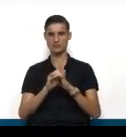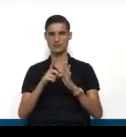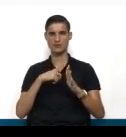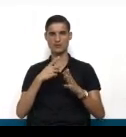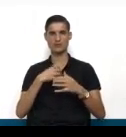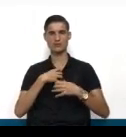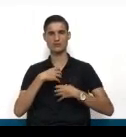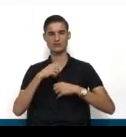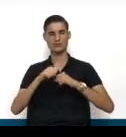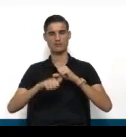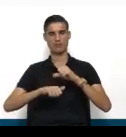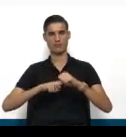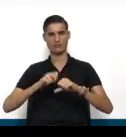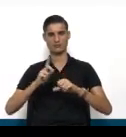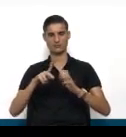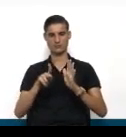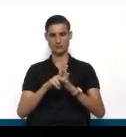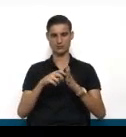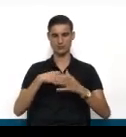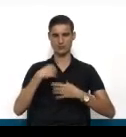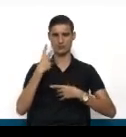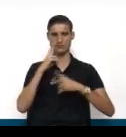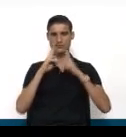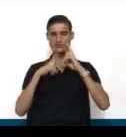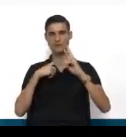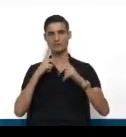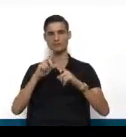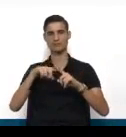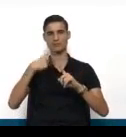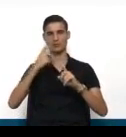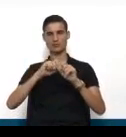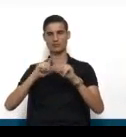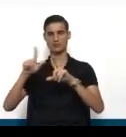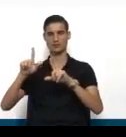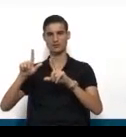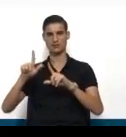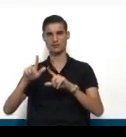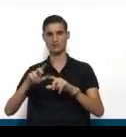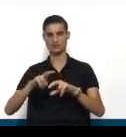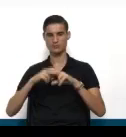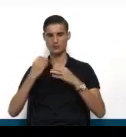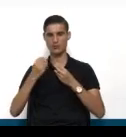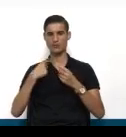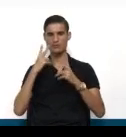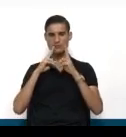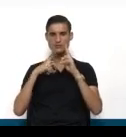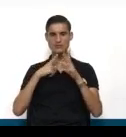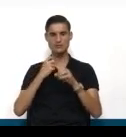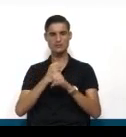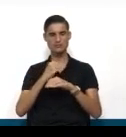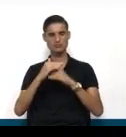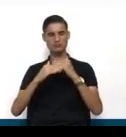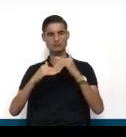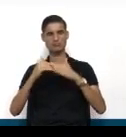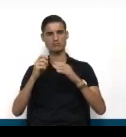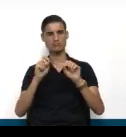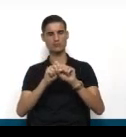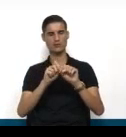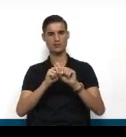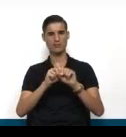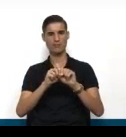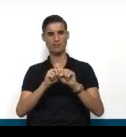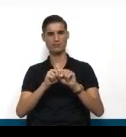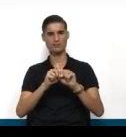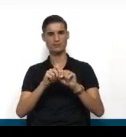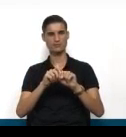da seguinte forma, né, que são as condições que nós temos no próximo slide. Então, como que vai ficar essa construção? Então,